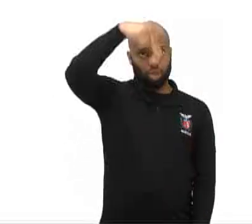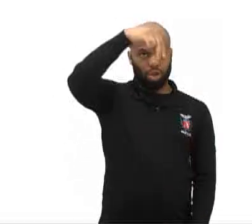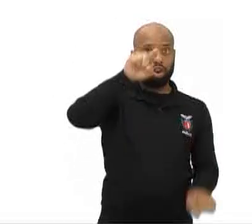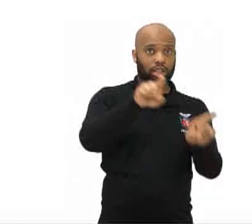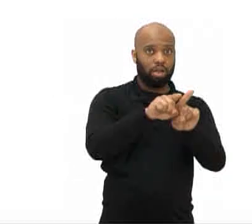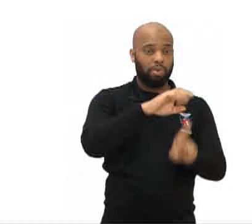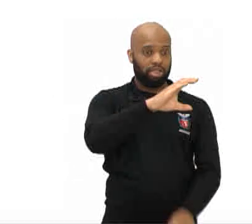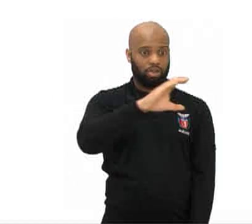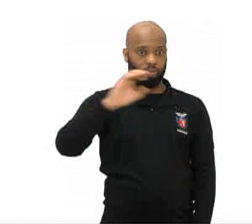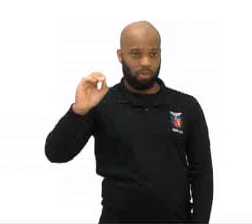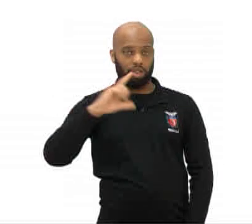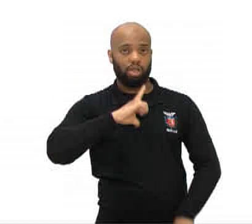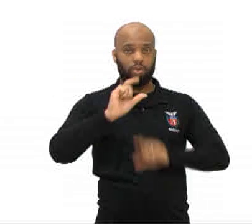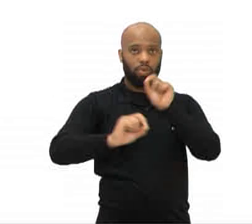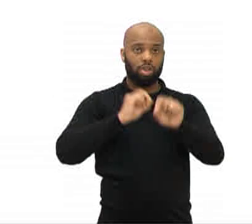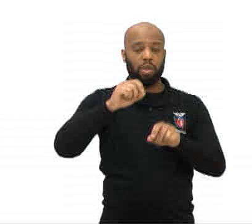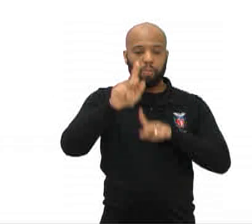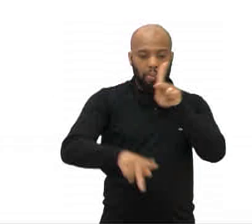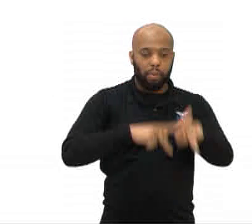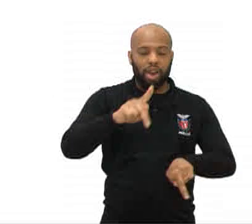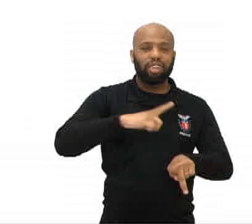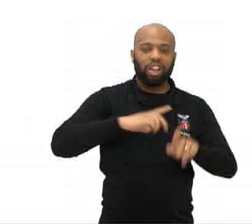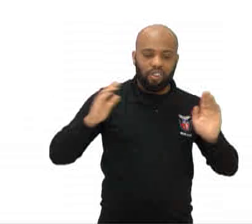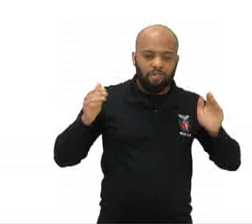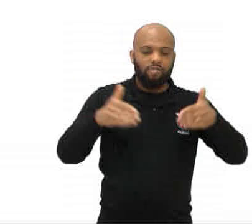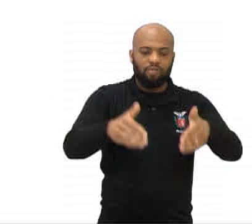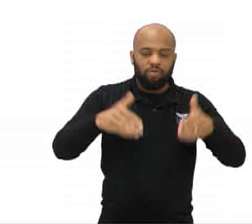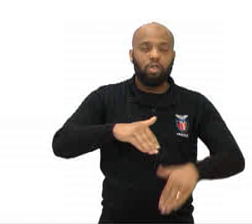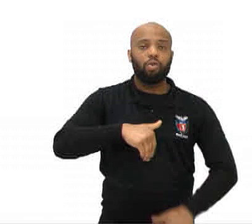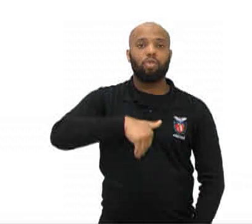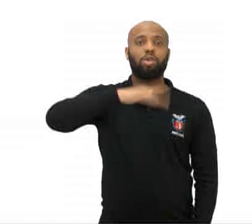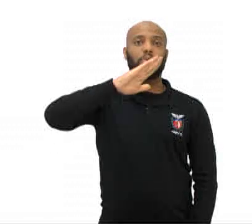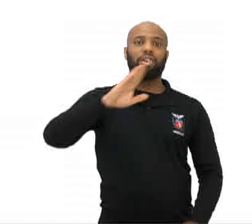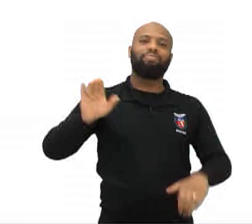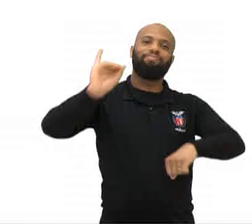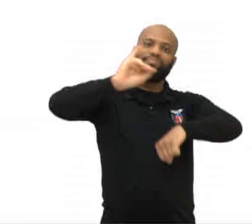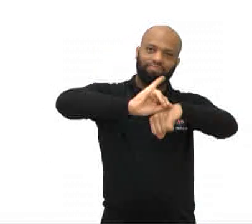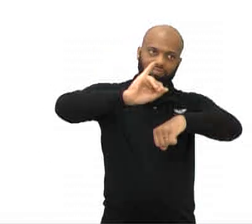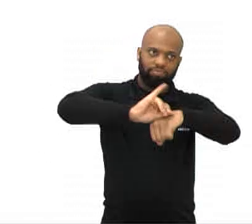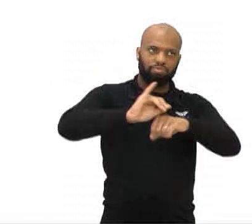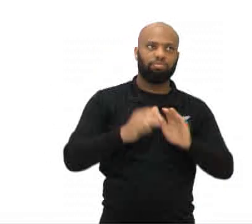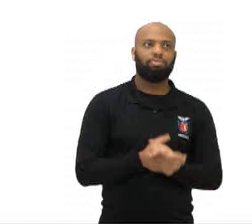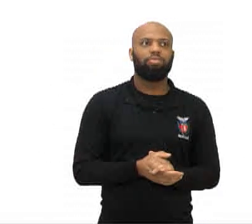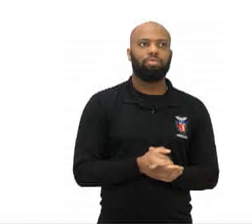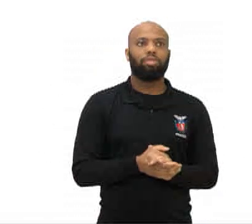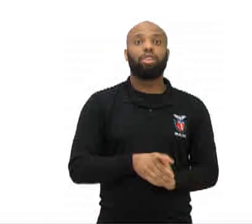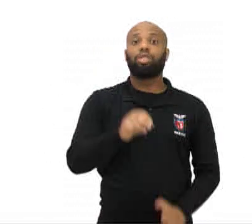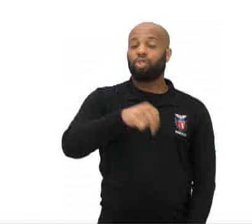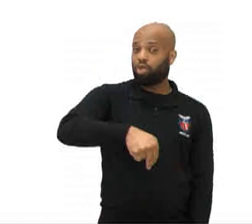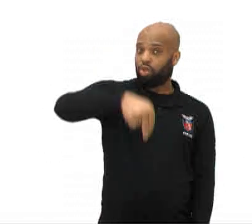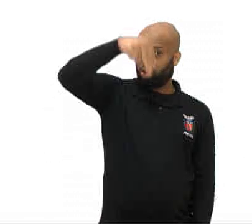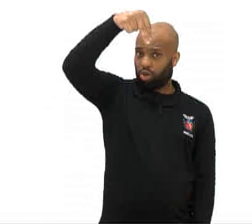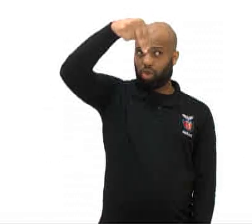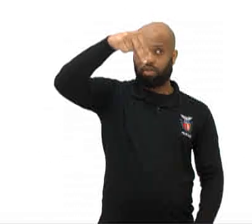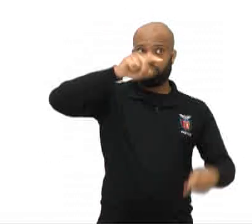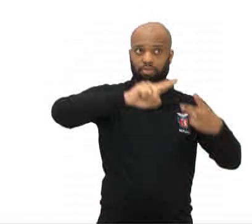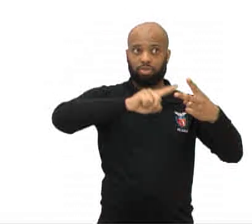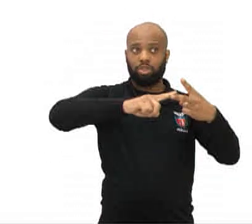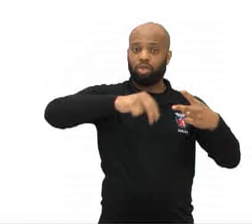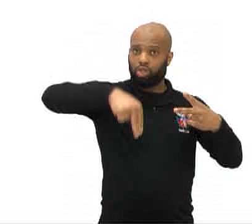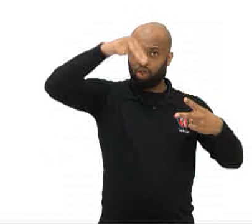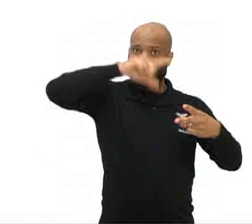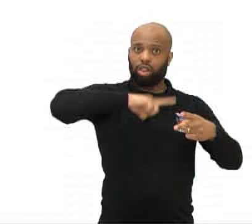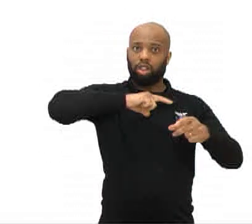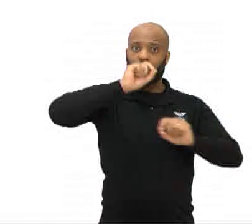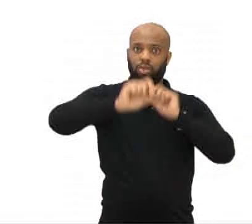quanto o Centro-Oeste, a população está concentrada nas capitais. O Norte apresenta